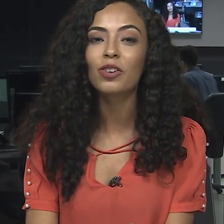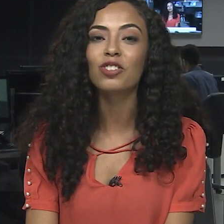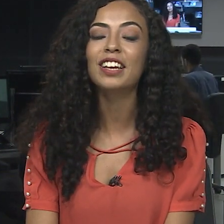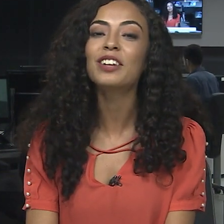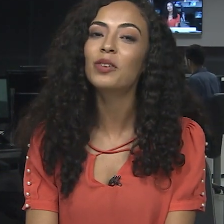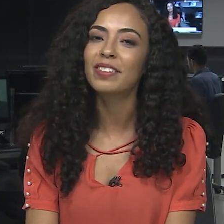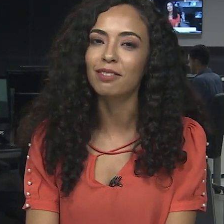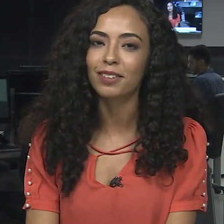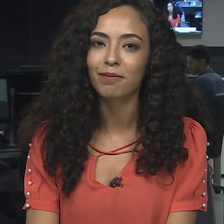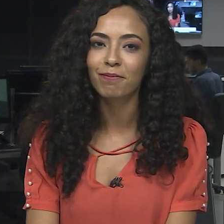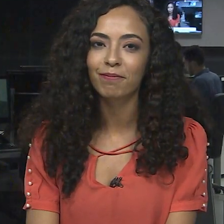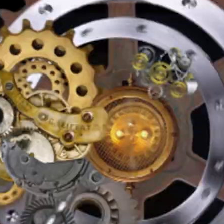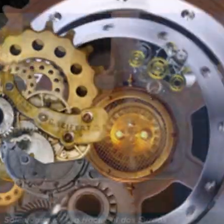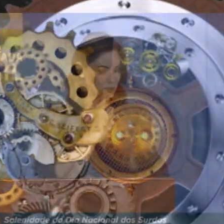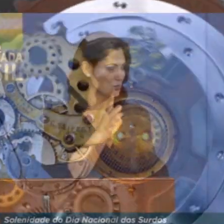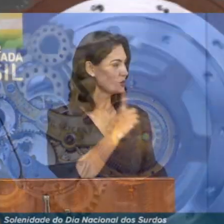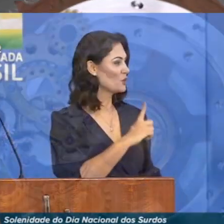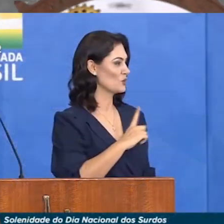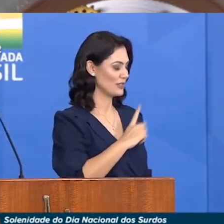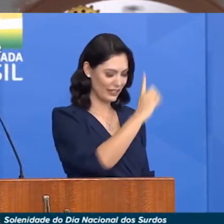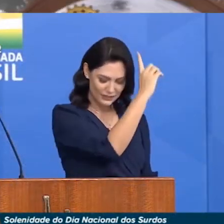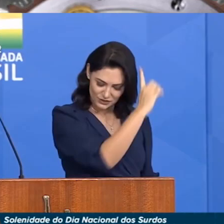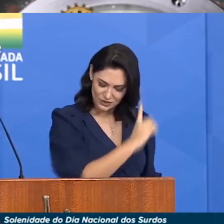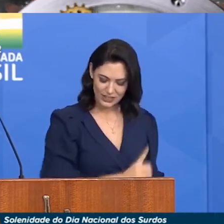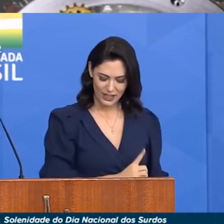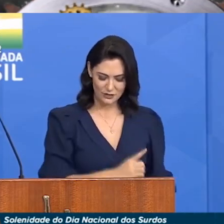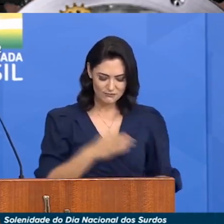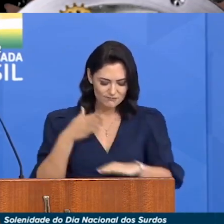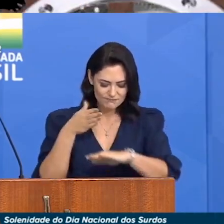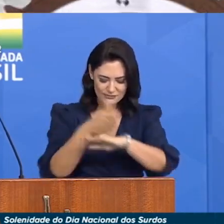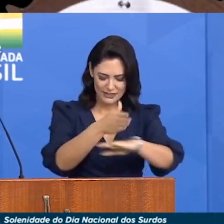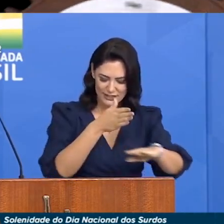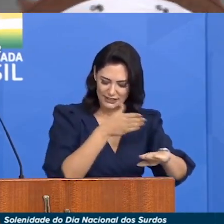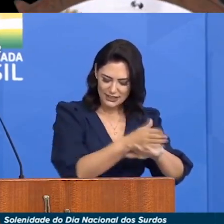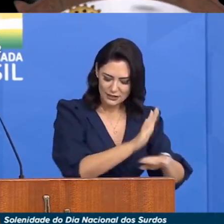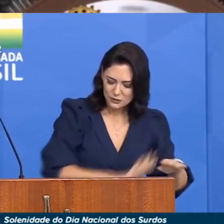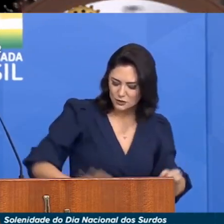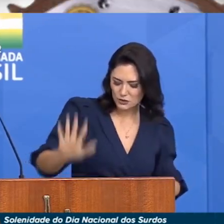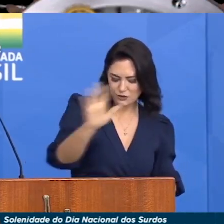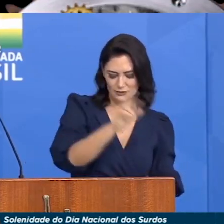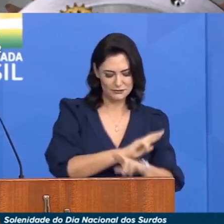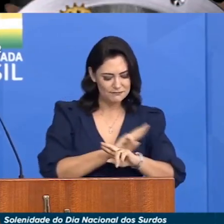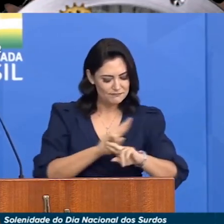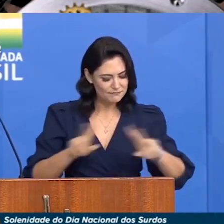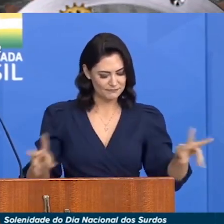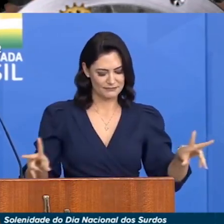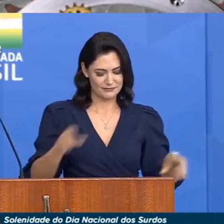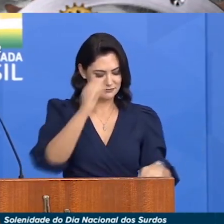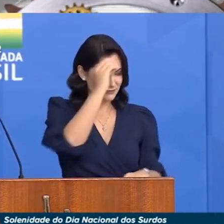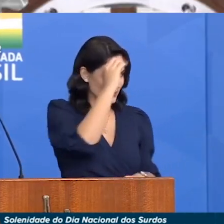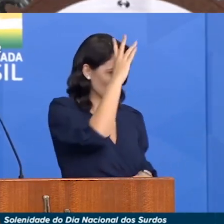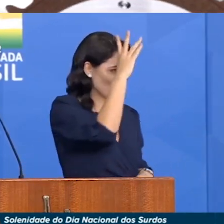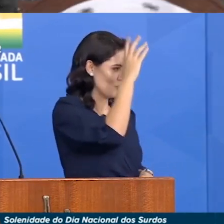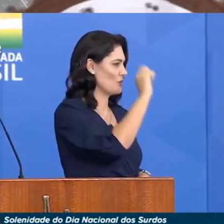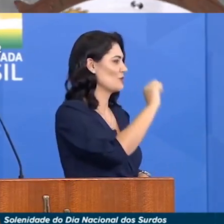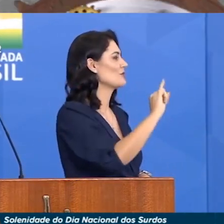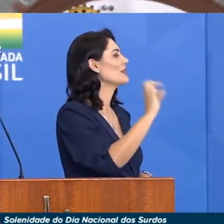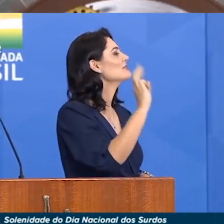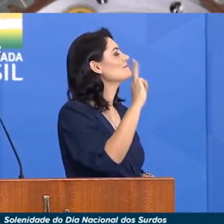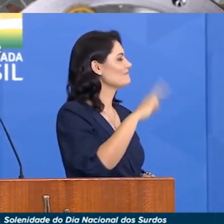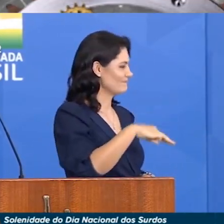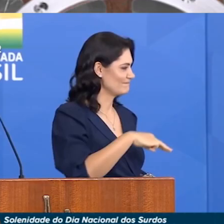Tecnologia Inclusiva. Os surdos têm direito a adentrar as várias áreas do